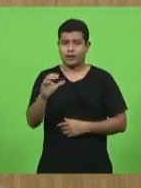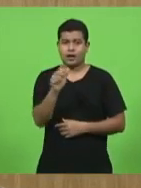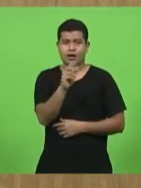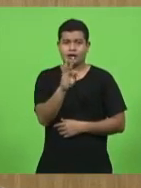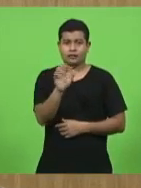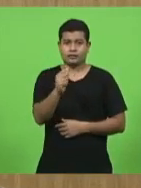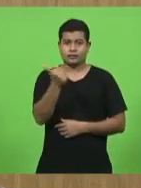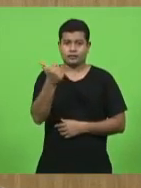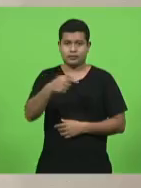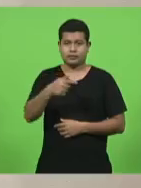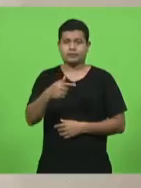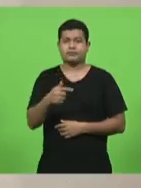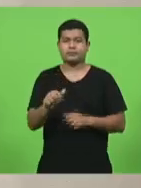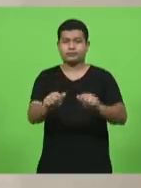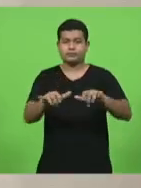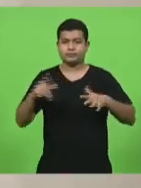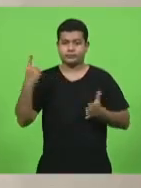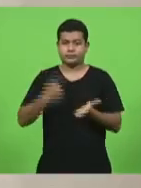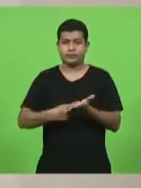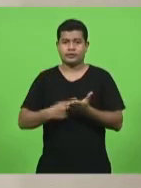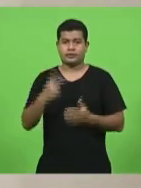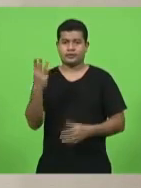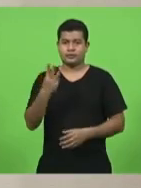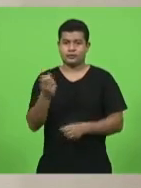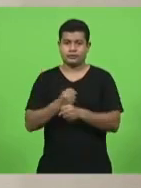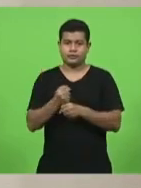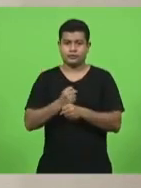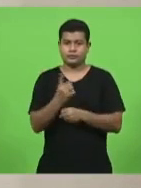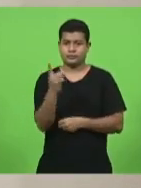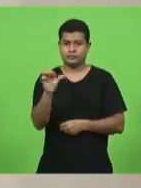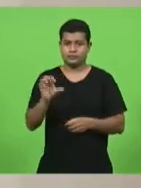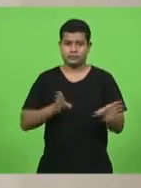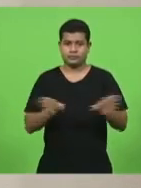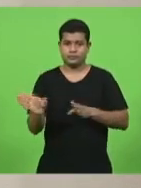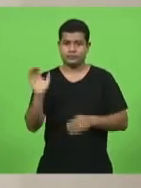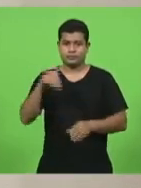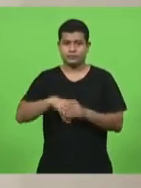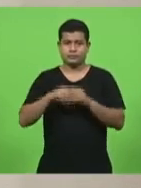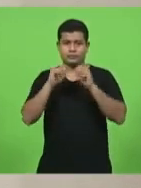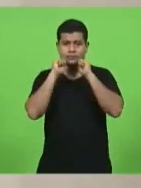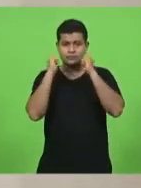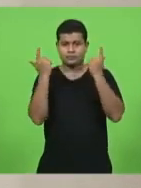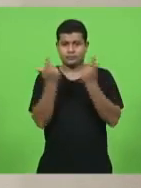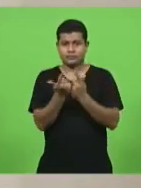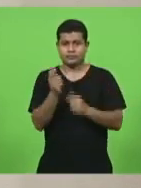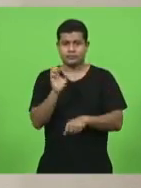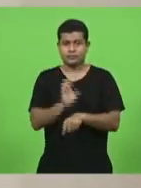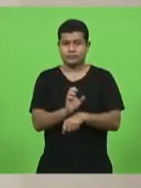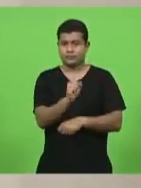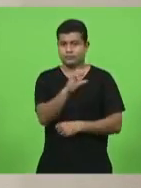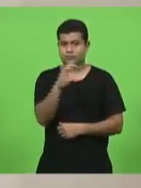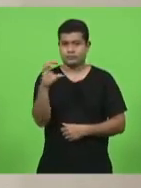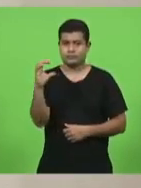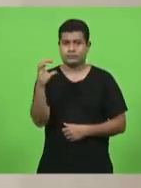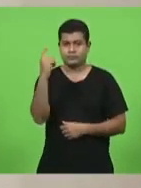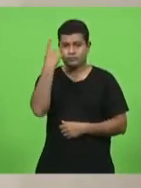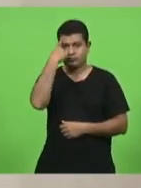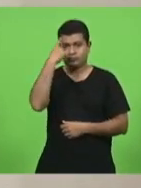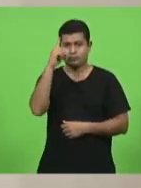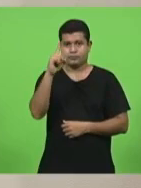Ordinária da 3ª Sessão Legislativa da 19ª Legislatura da Assembleia Legislativa do Estado de Santa Catarina,